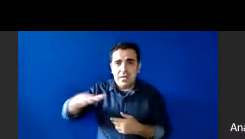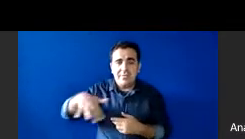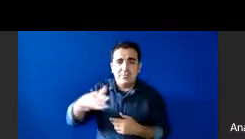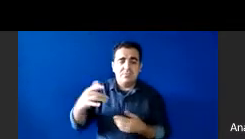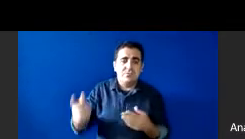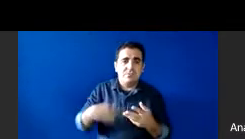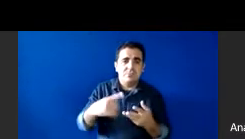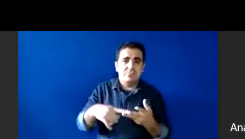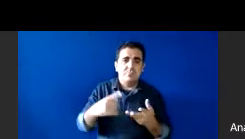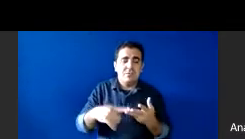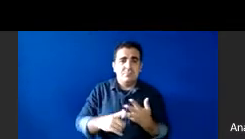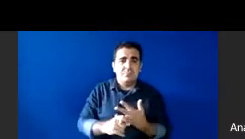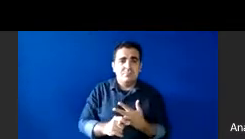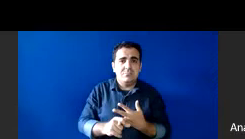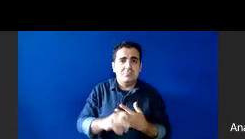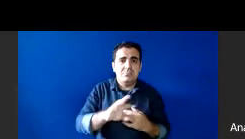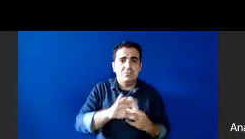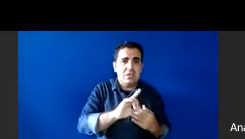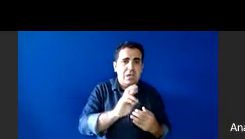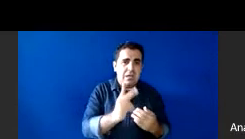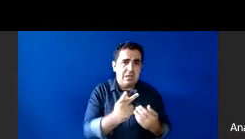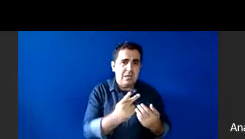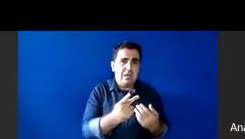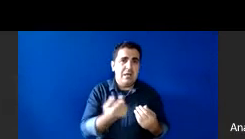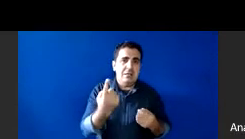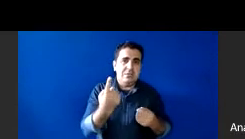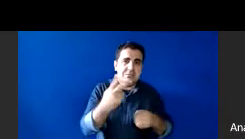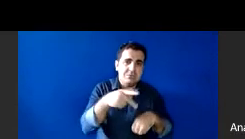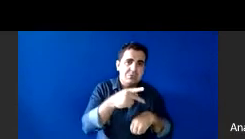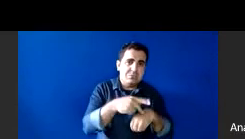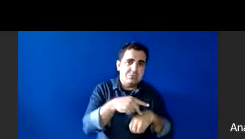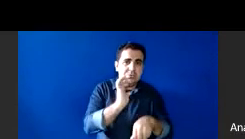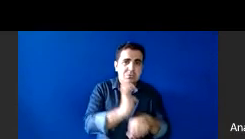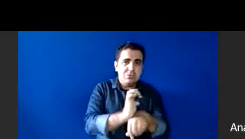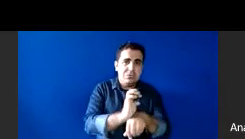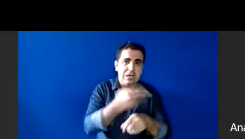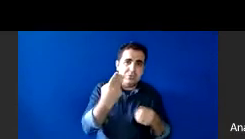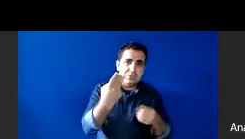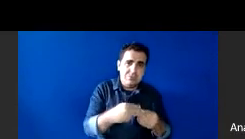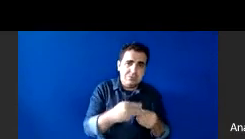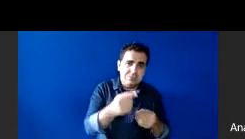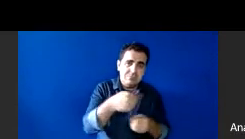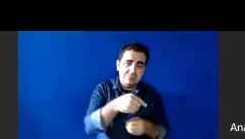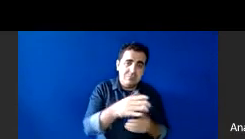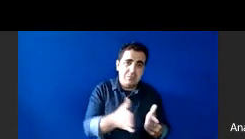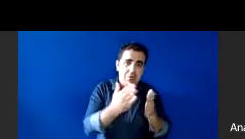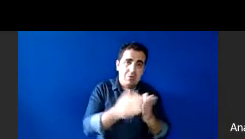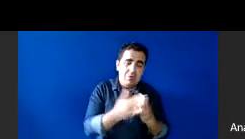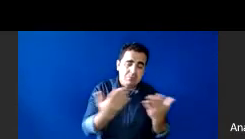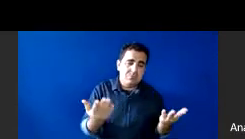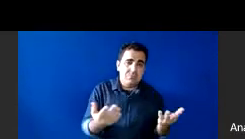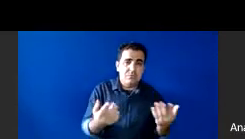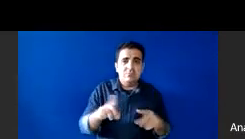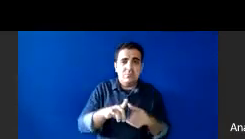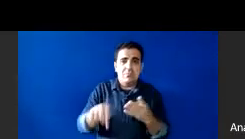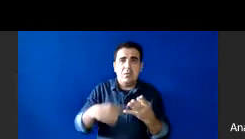condições também de IDH de um país, de um estado, de um município, né, por